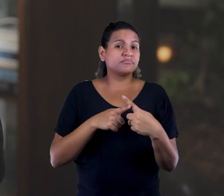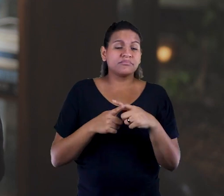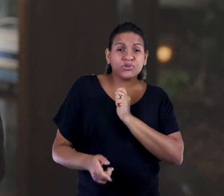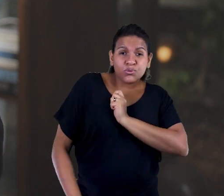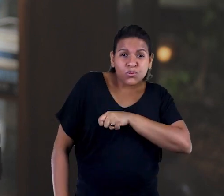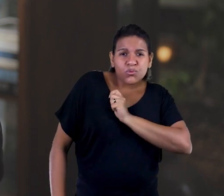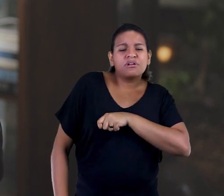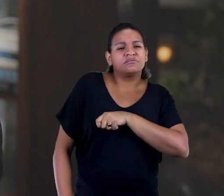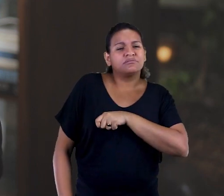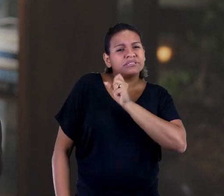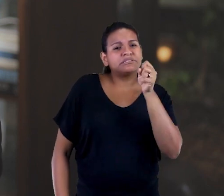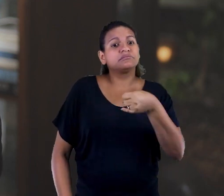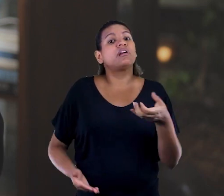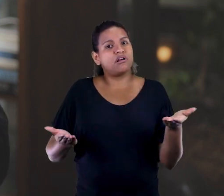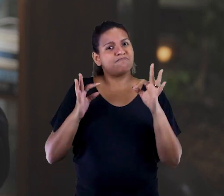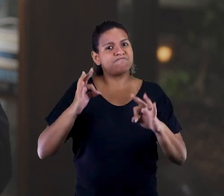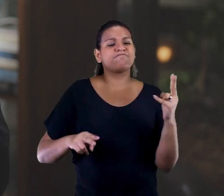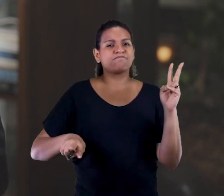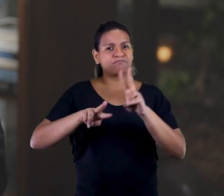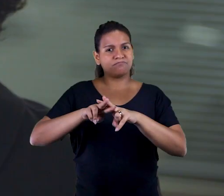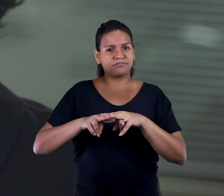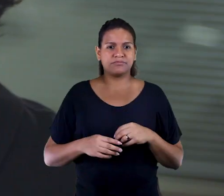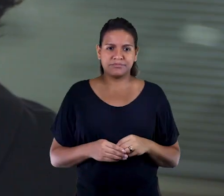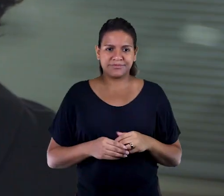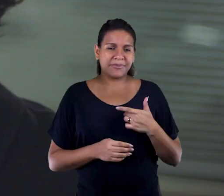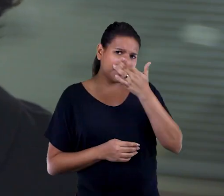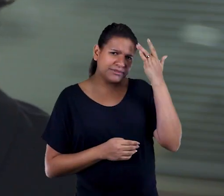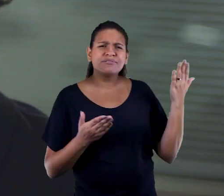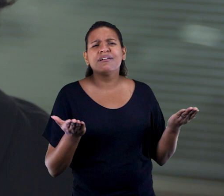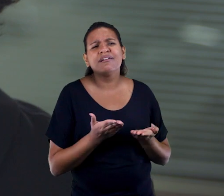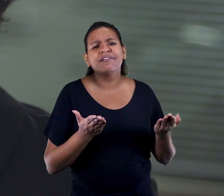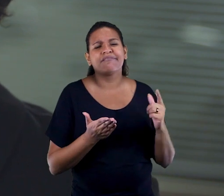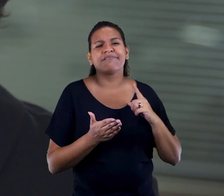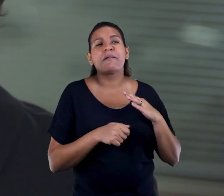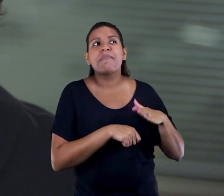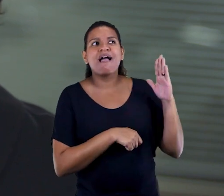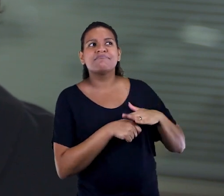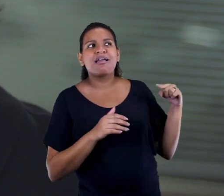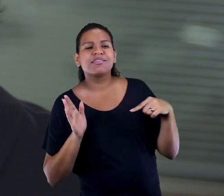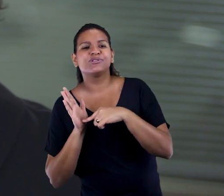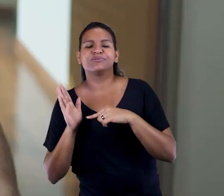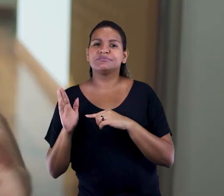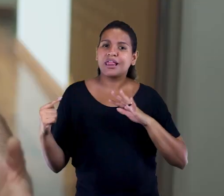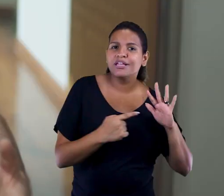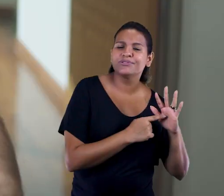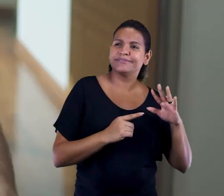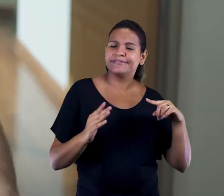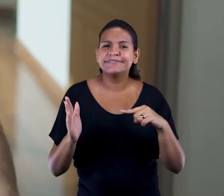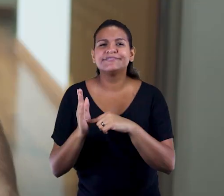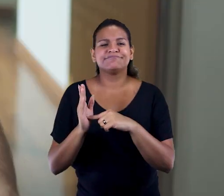sempre foi um ato cruel, sempre foi um ato criminoso, mas agora é da cadeia. As pessoas agora estão denunciando mais, o que